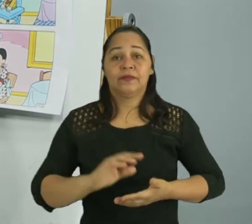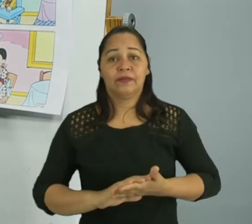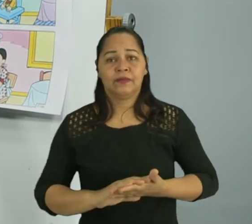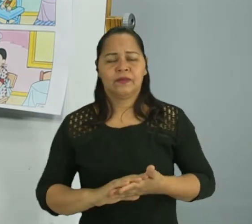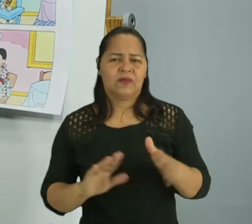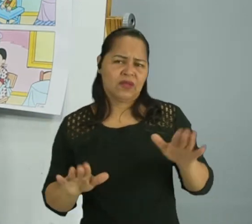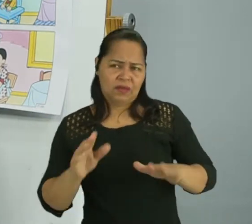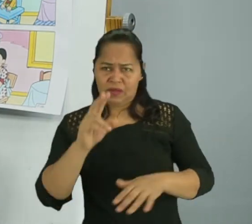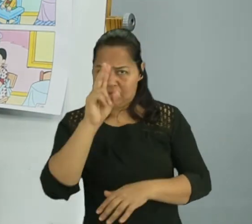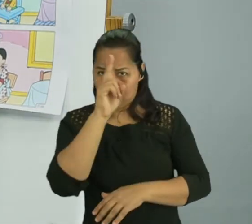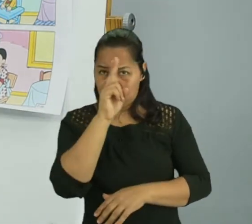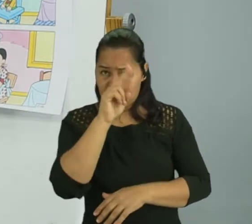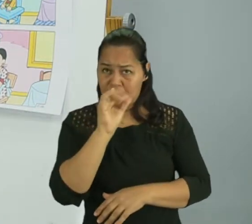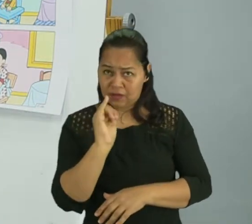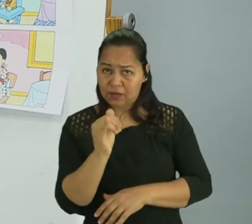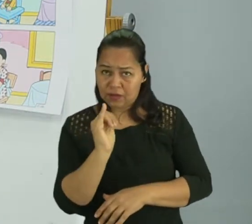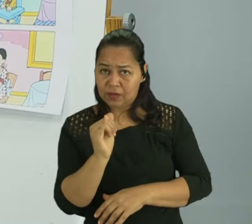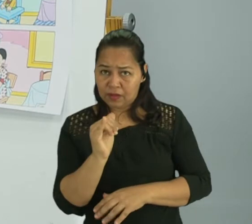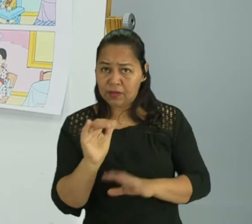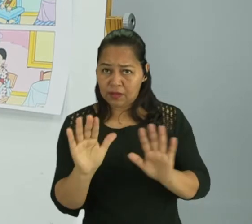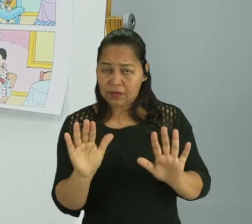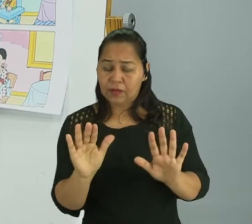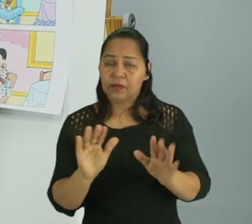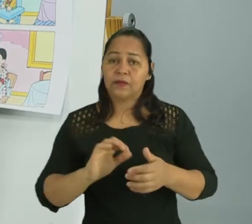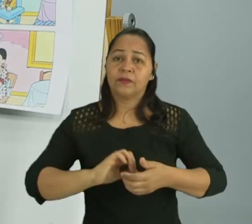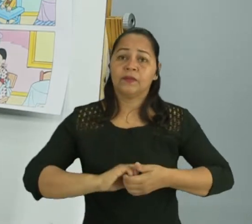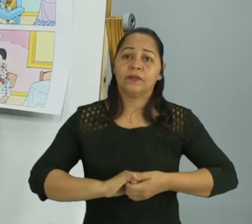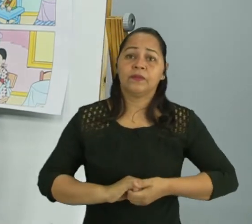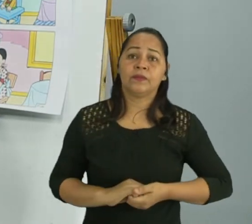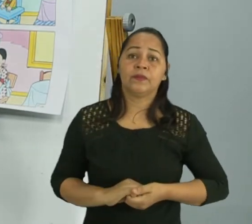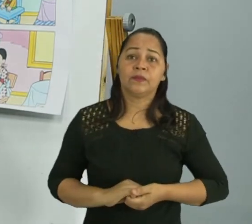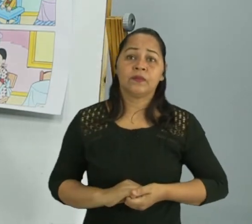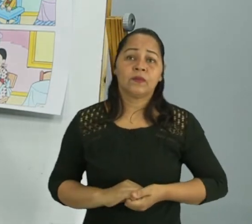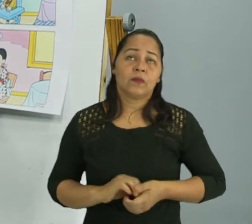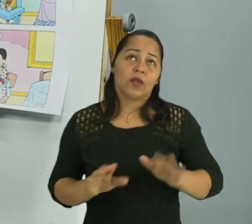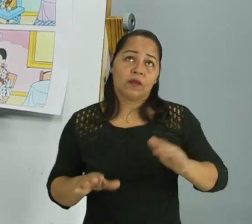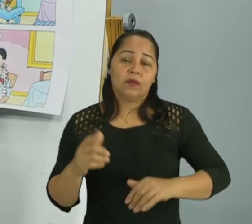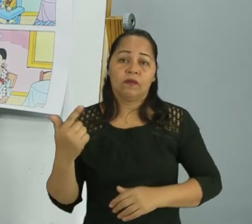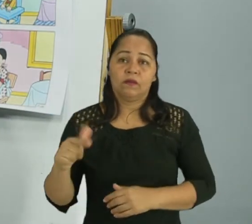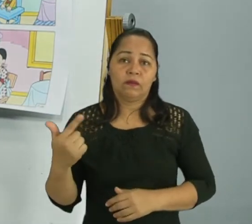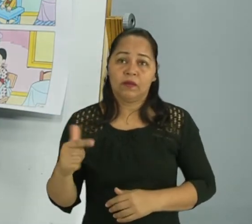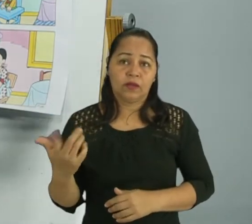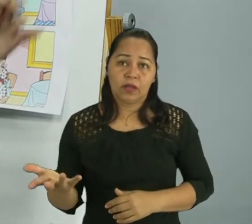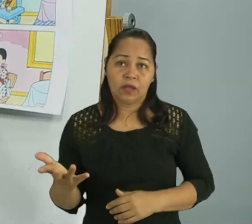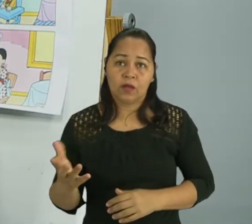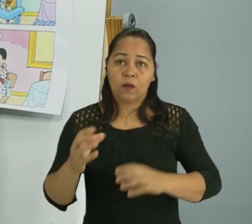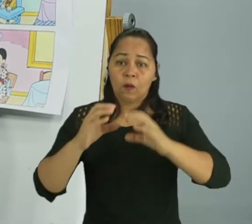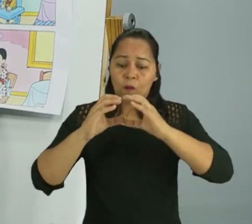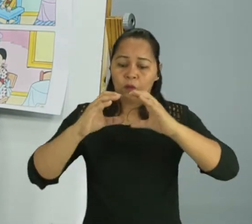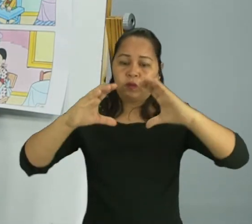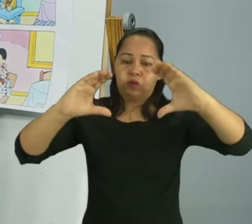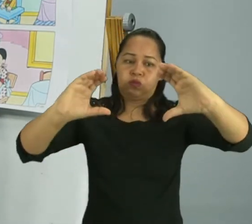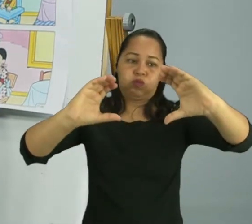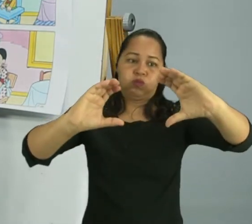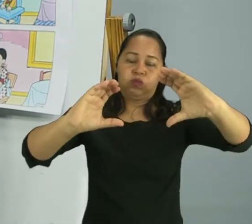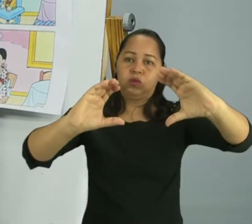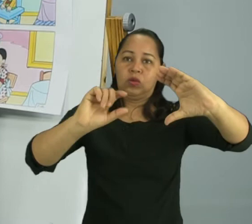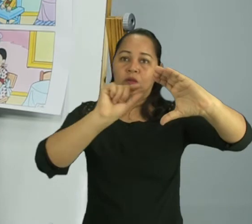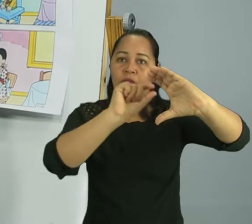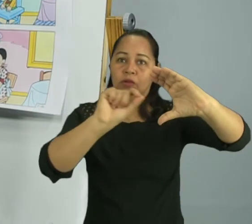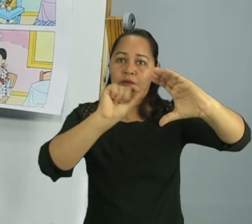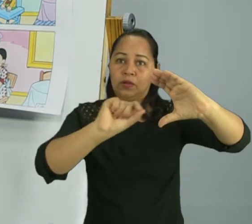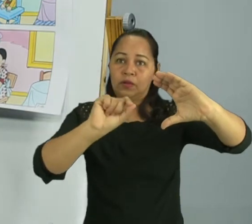sempre, professor, mas eu já vi historinhas bem curtinhas que não tinham nem balão. Não tinha